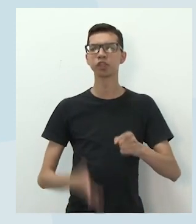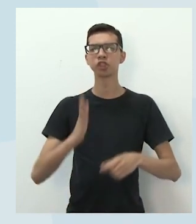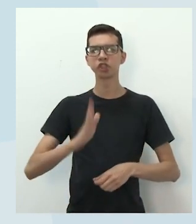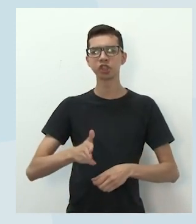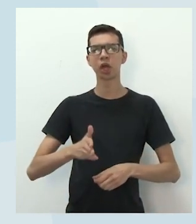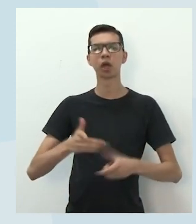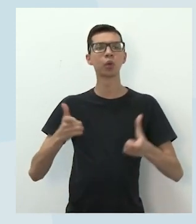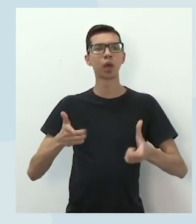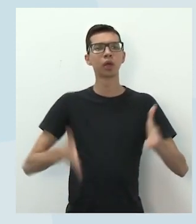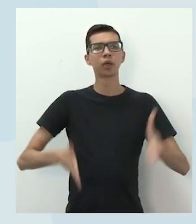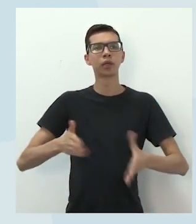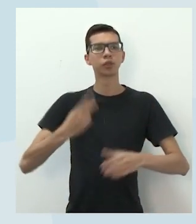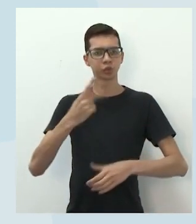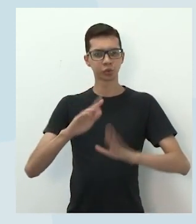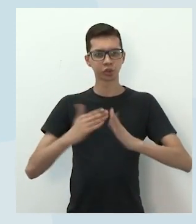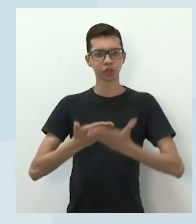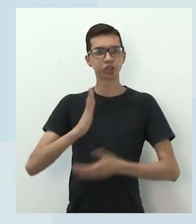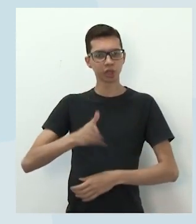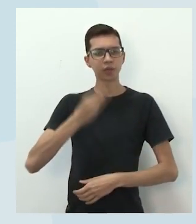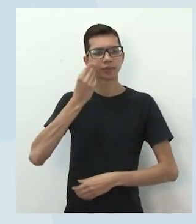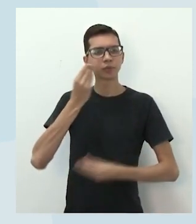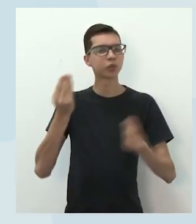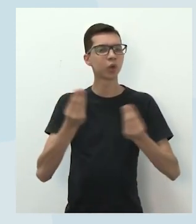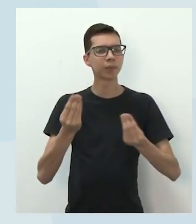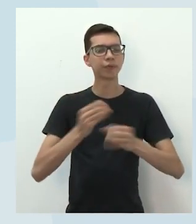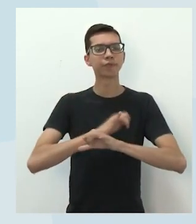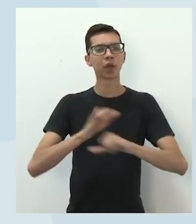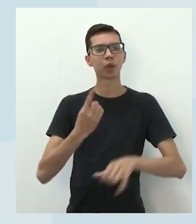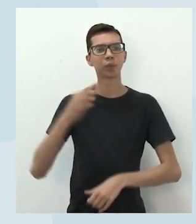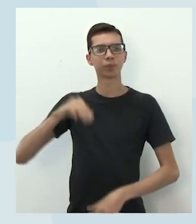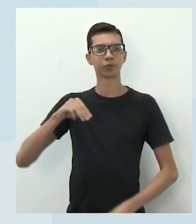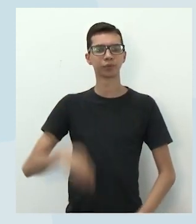experiência. Aqui em um minutinho para a gente pelo chat. A gente volta já.